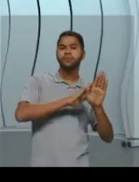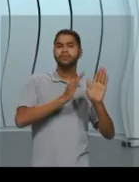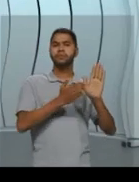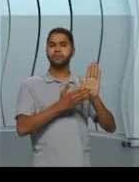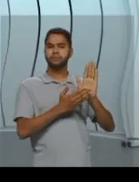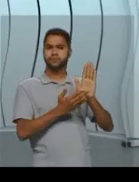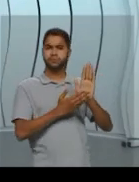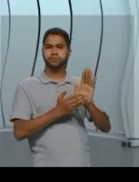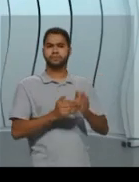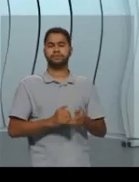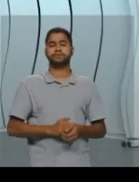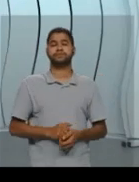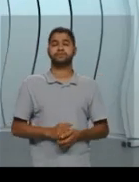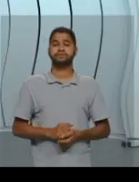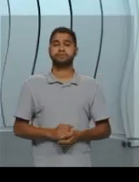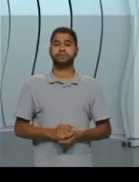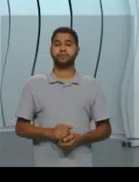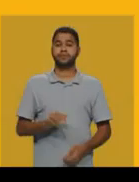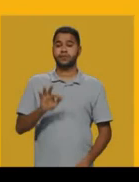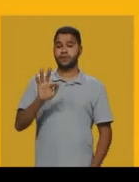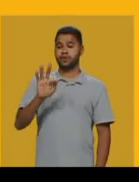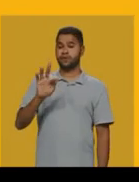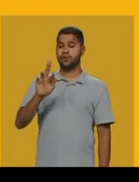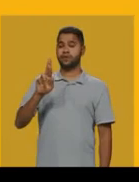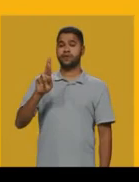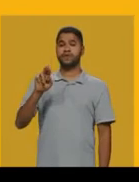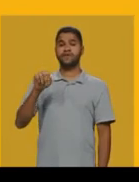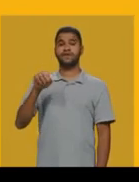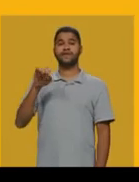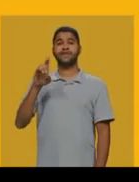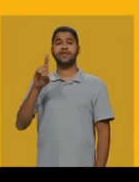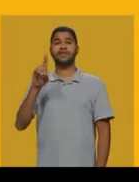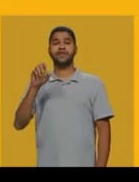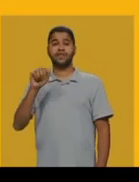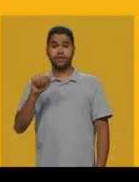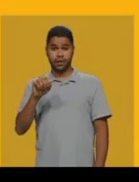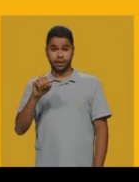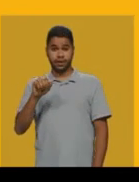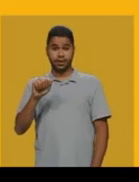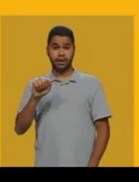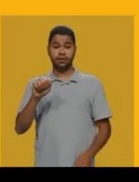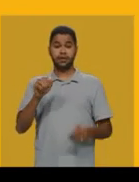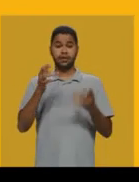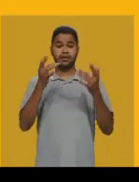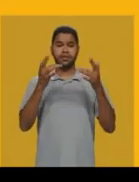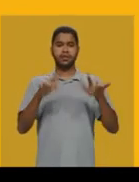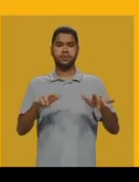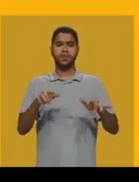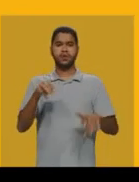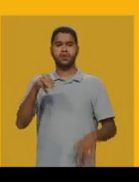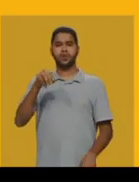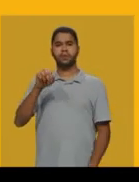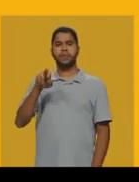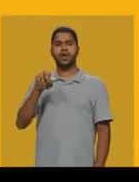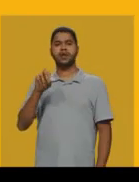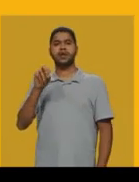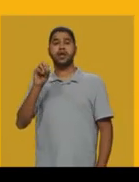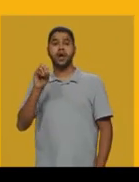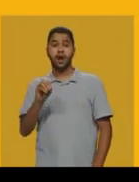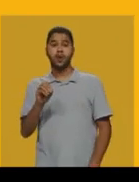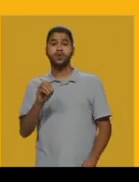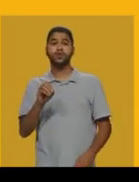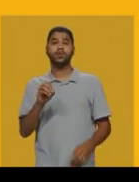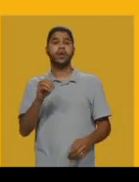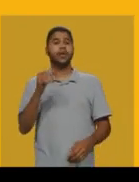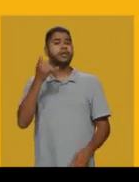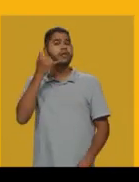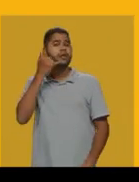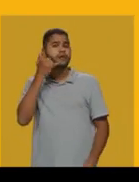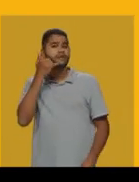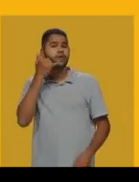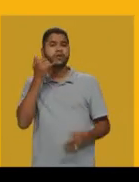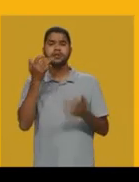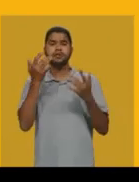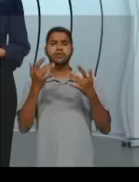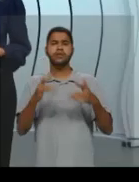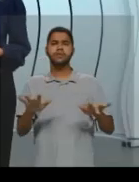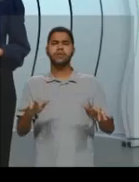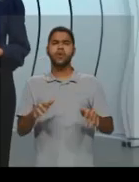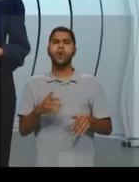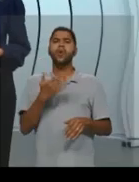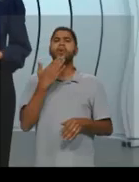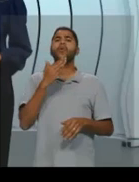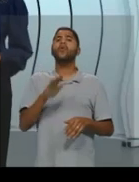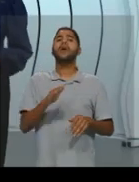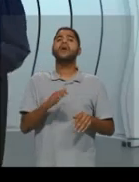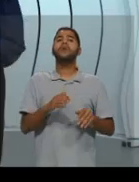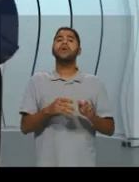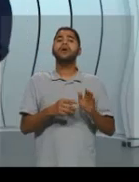Olha só, Fernanda terminou com Mariano por telefone. Qual é a informação explícita que eu